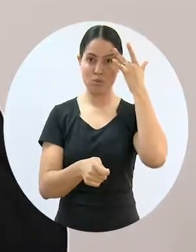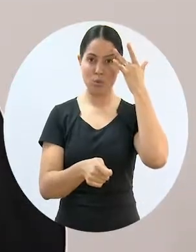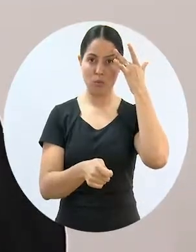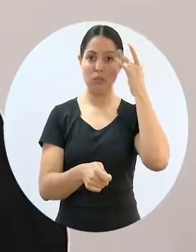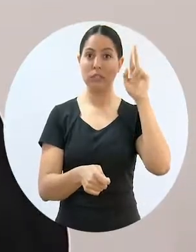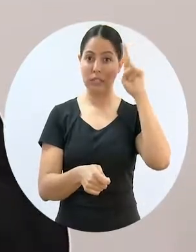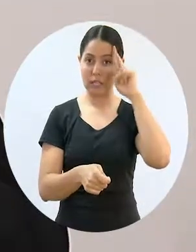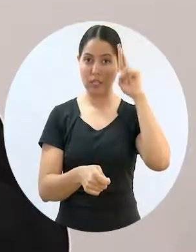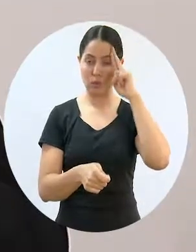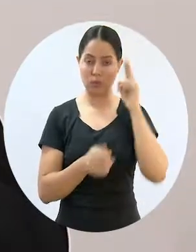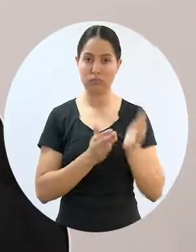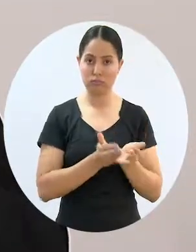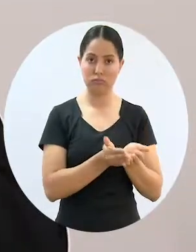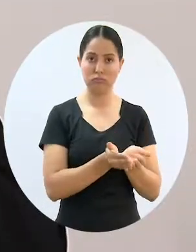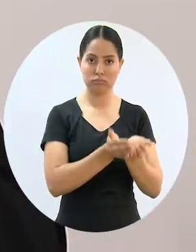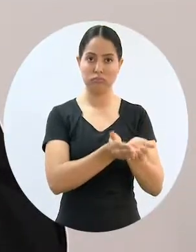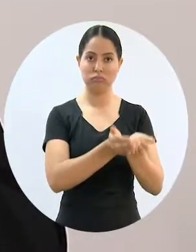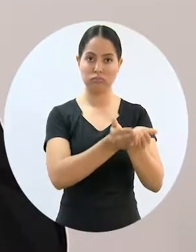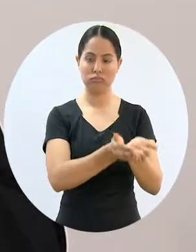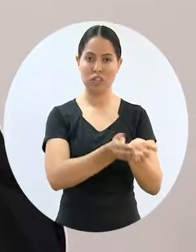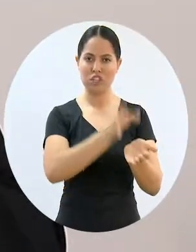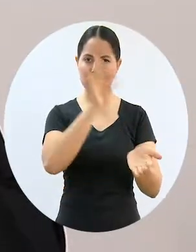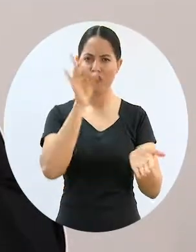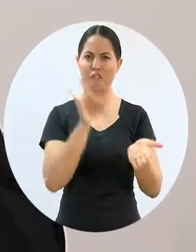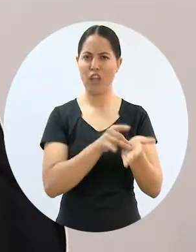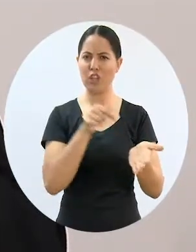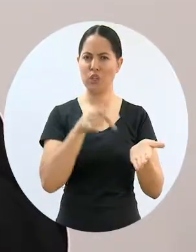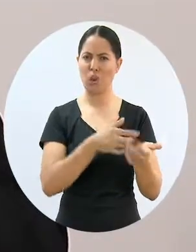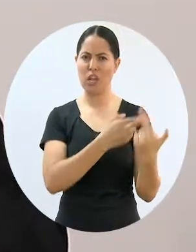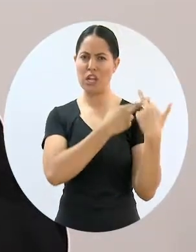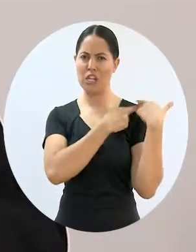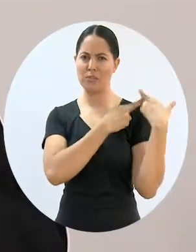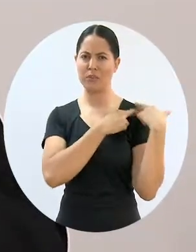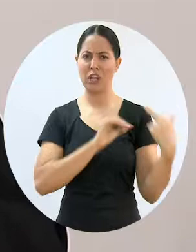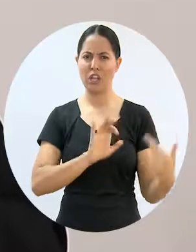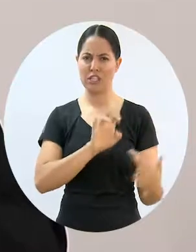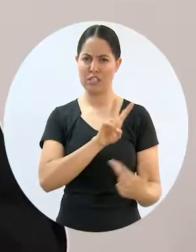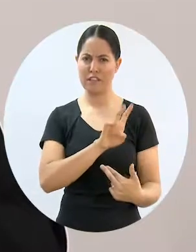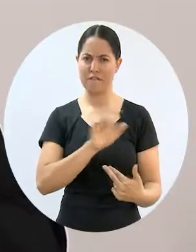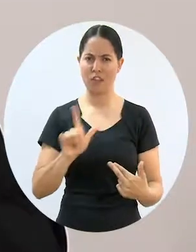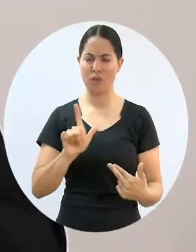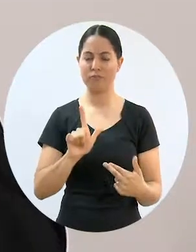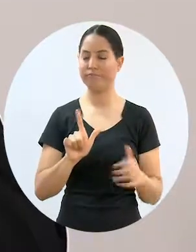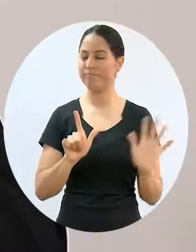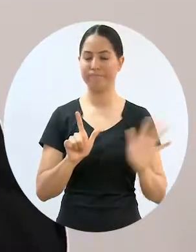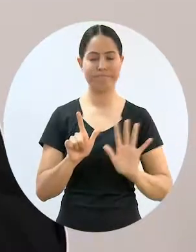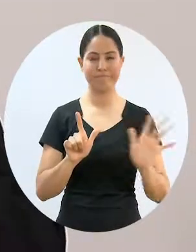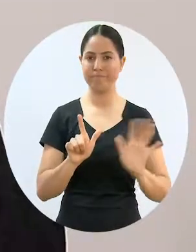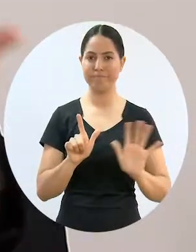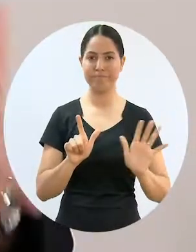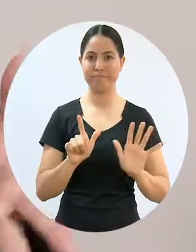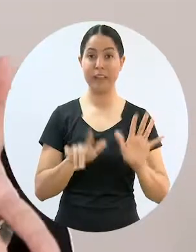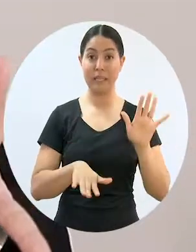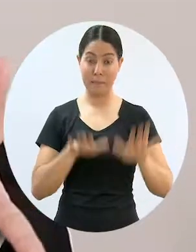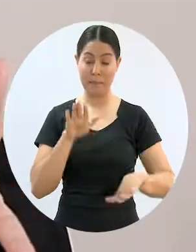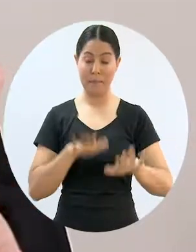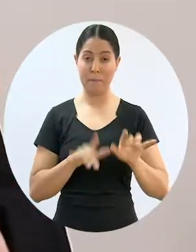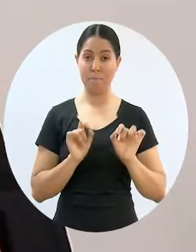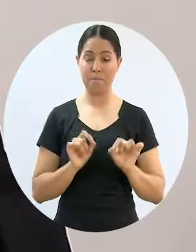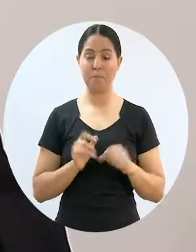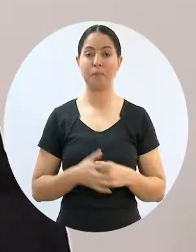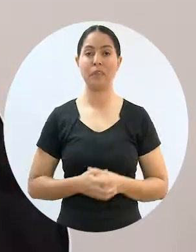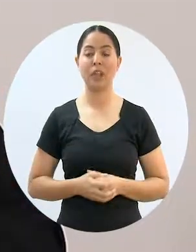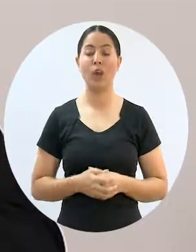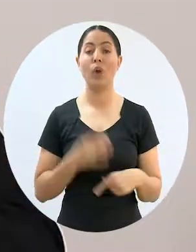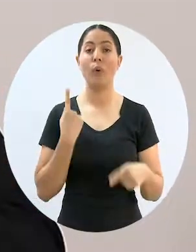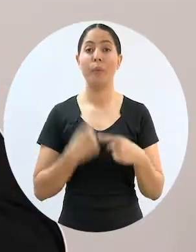o proprietário da carga não é necessariamente civilmente responsável pelo dano ambiental